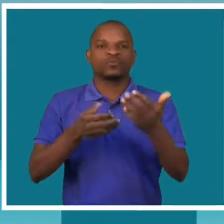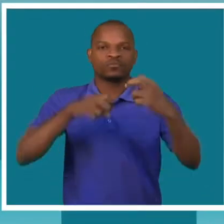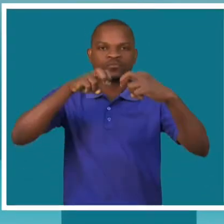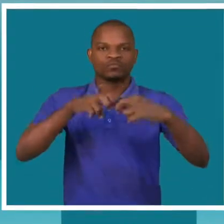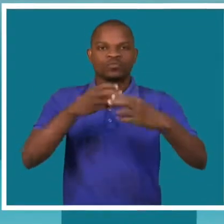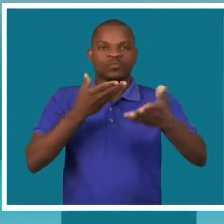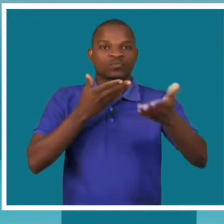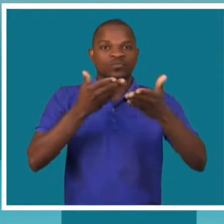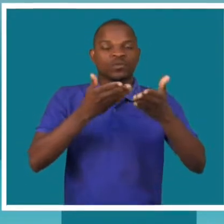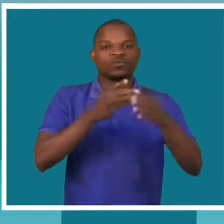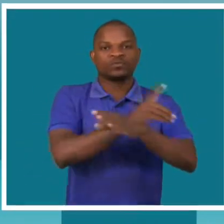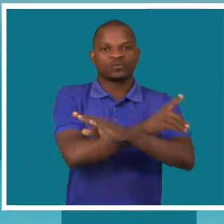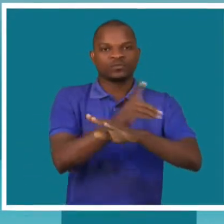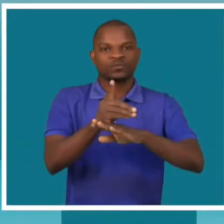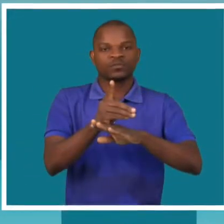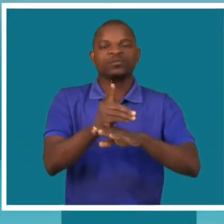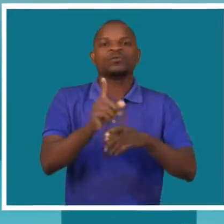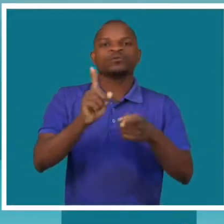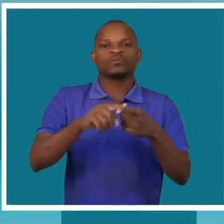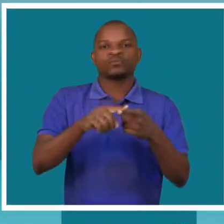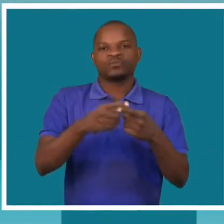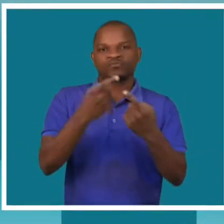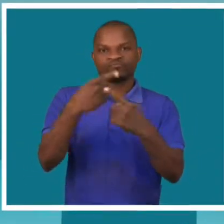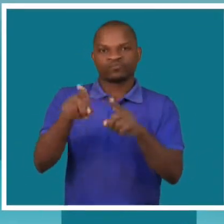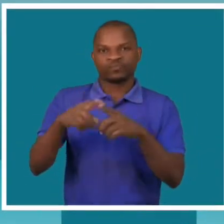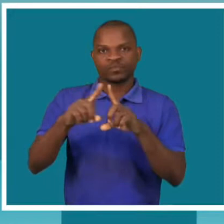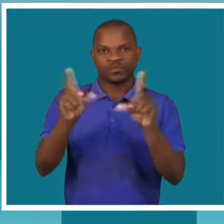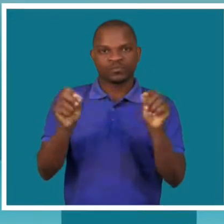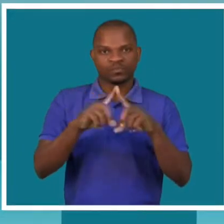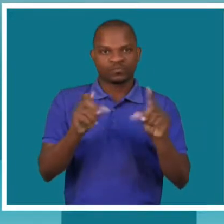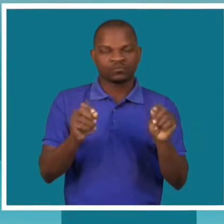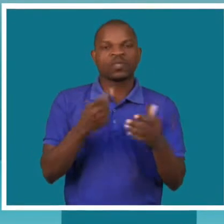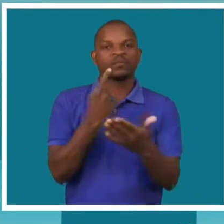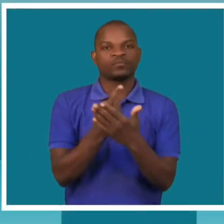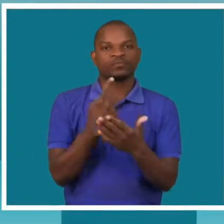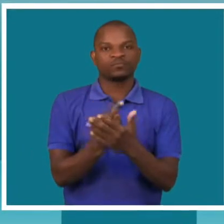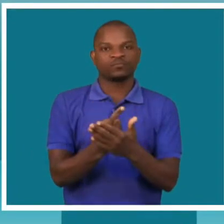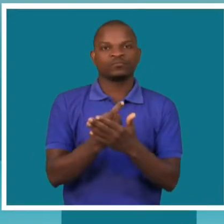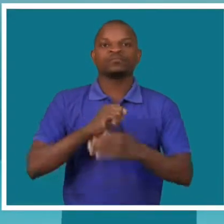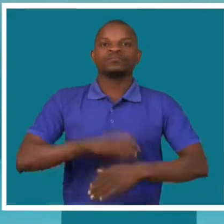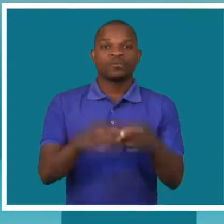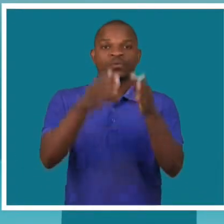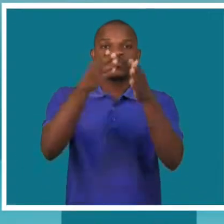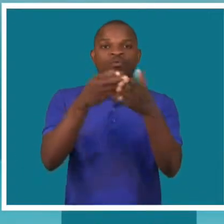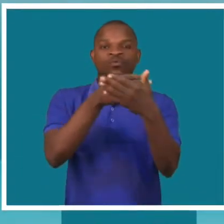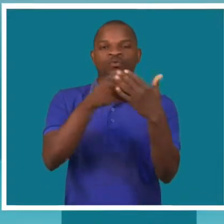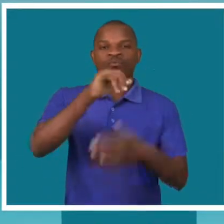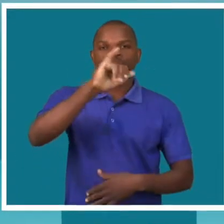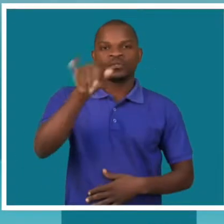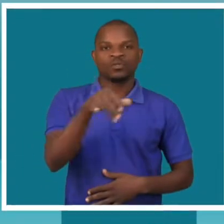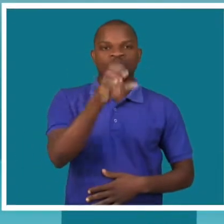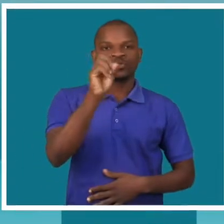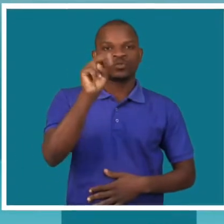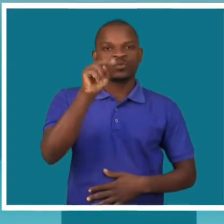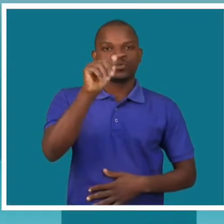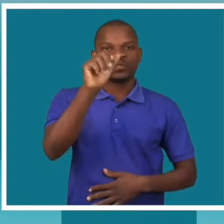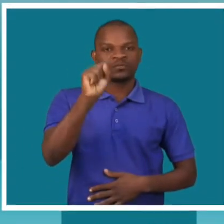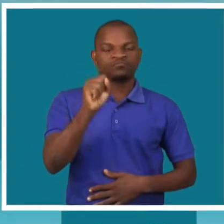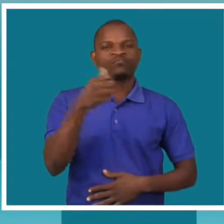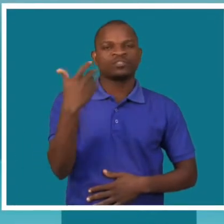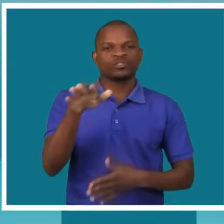e bate de cara com a direção. Então o agente é que trata o assunto do jogador e é muito importante. Jonas Nhaka, agente